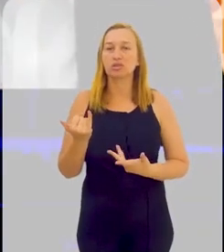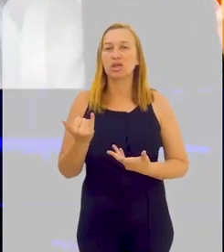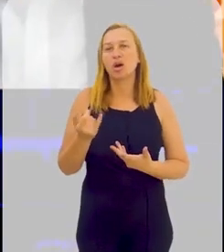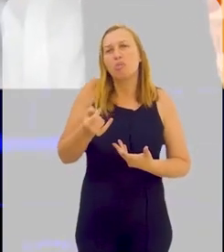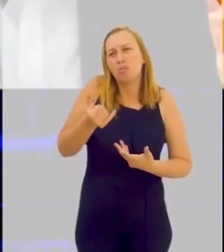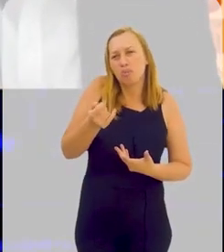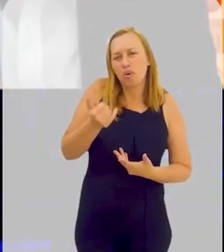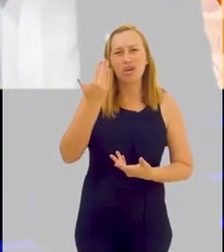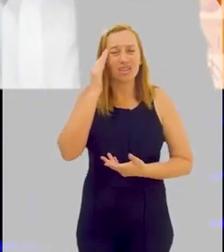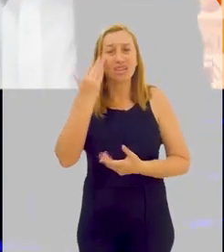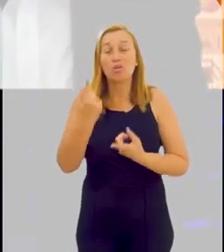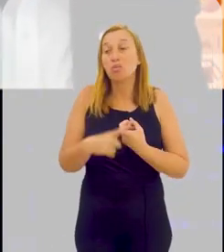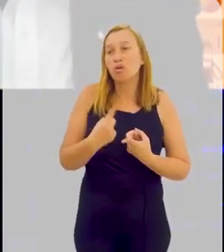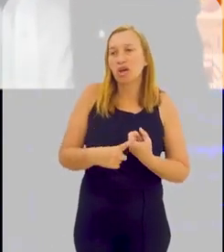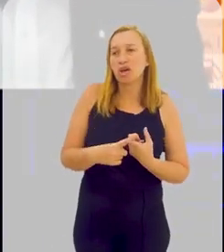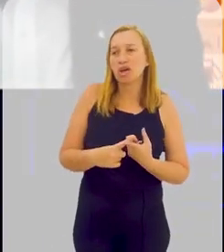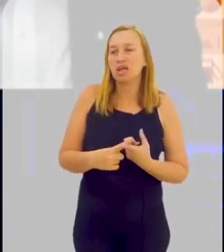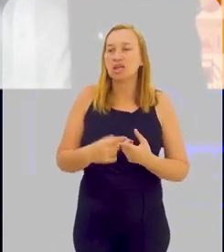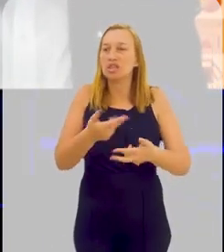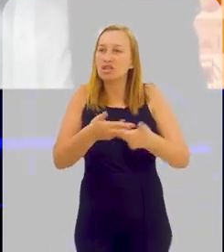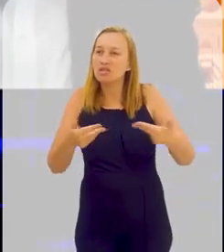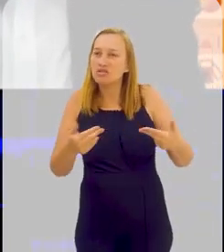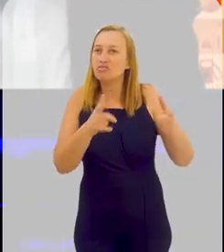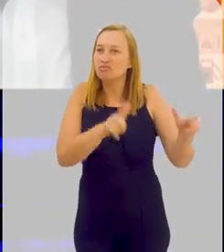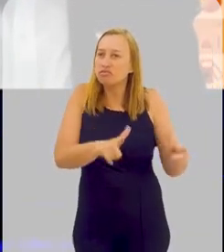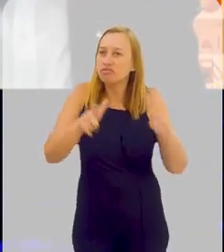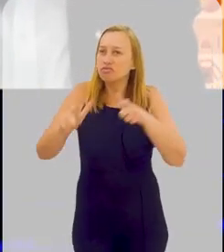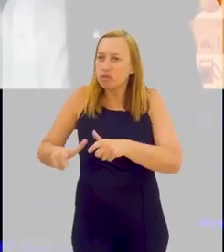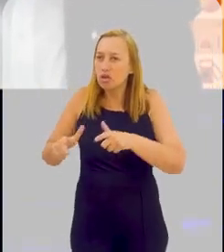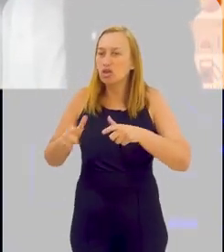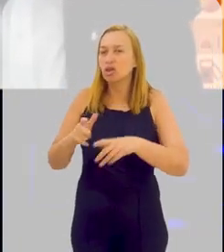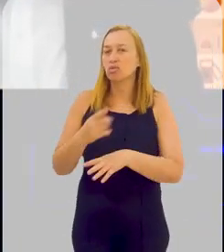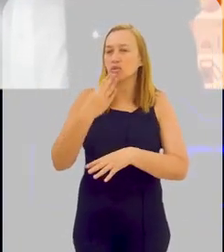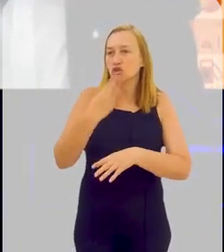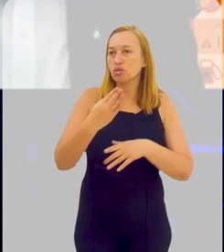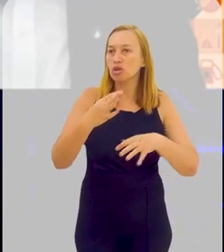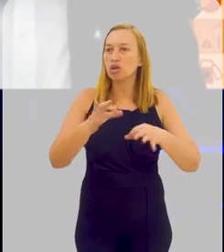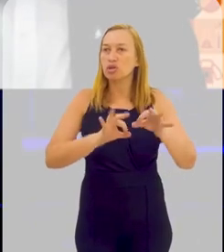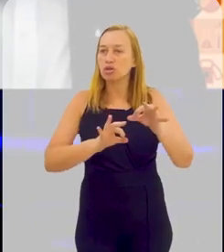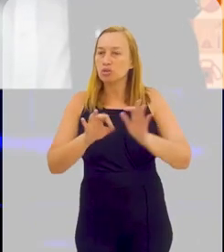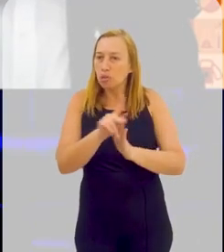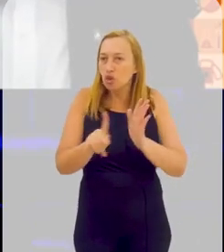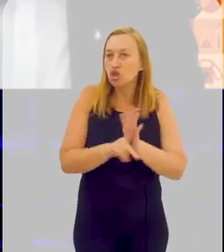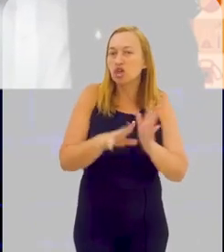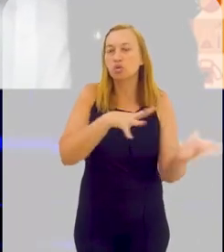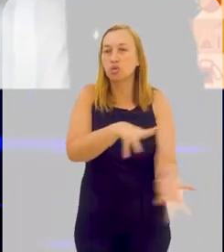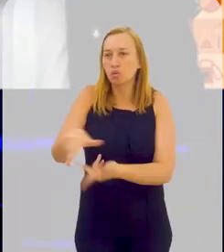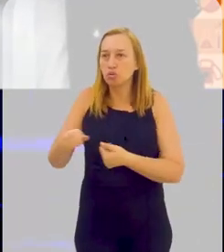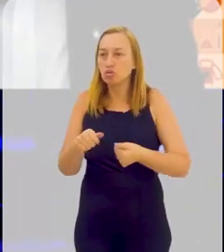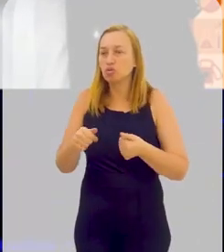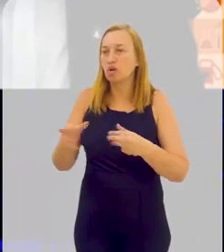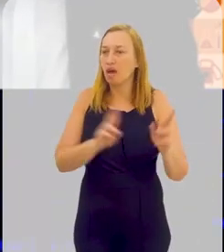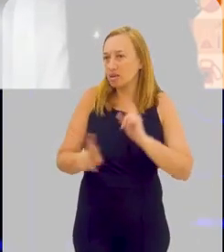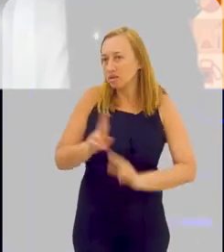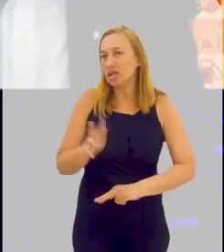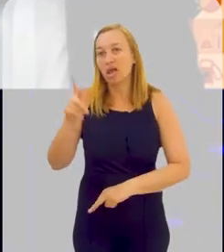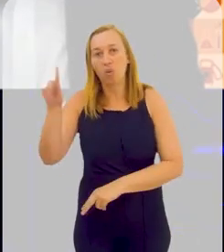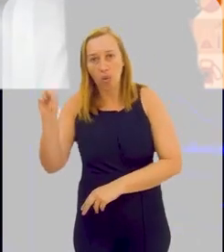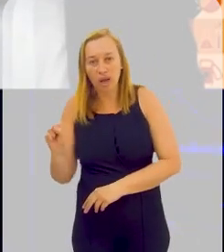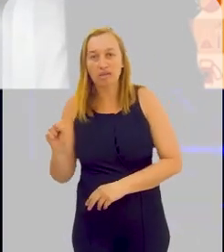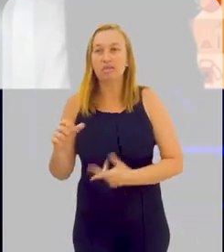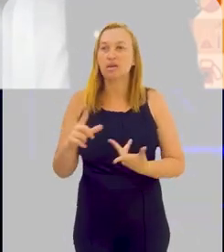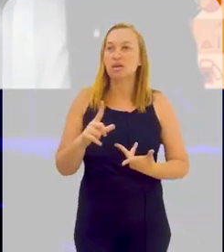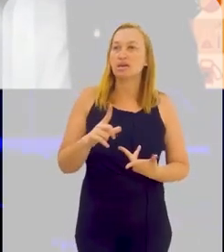vezes mal compreendido, porque existem diversos tipos de projetos, né, no mundo, né, relacionados ao gás,